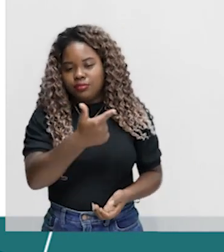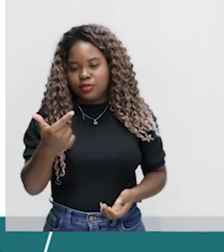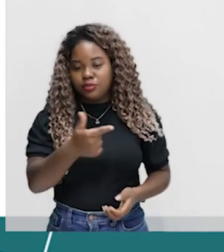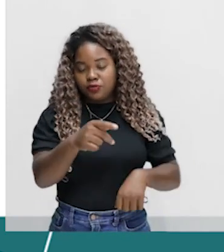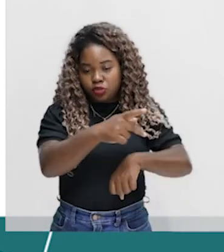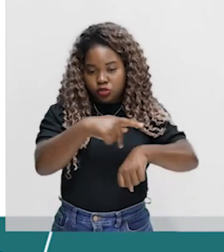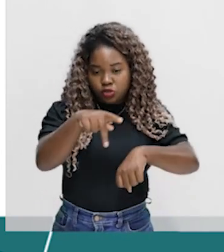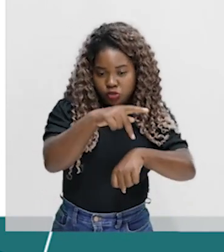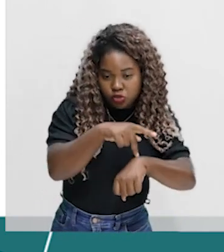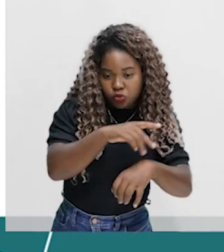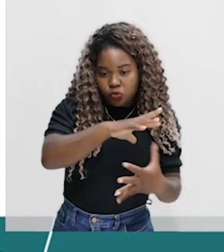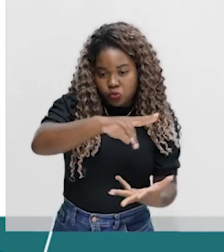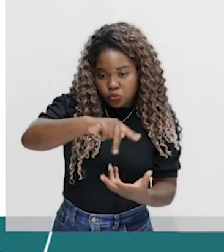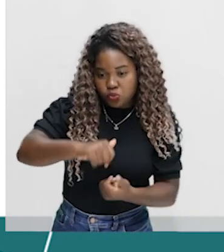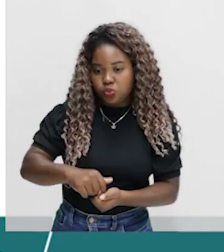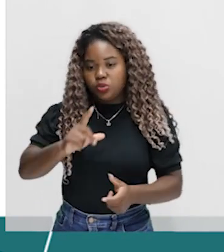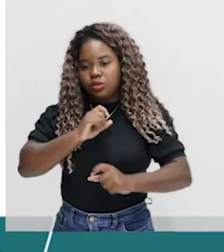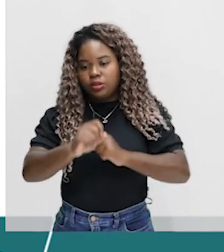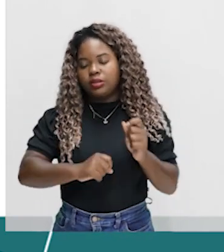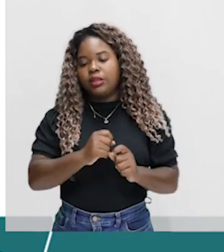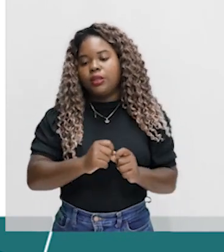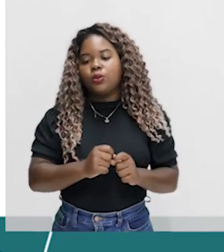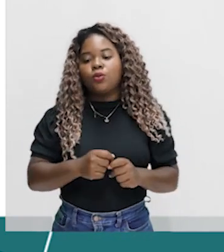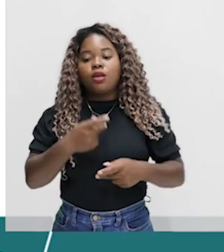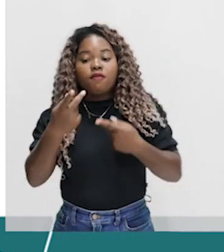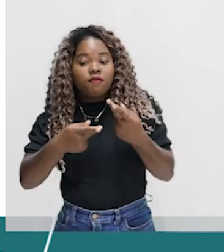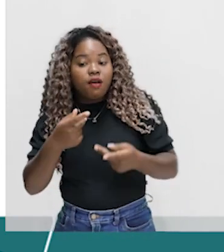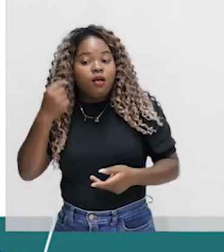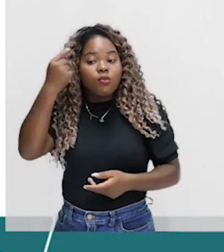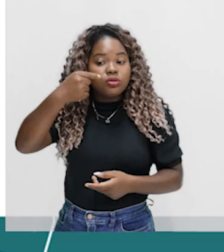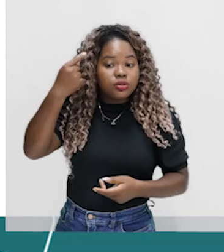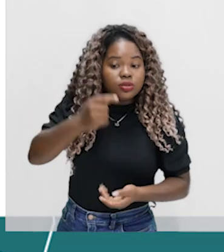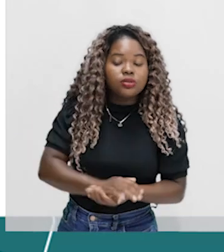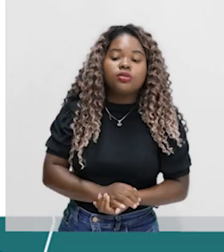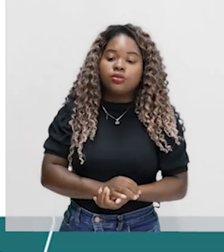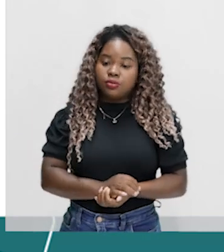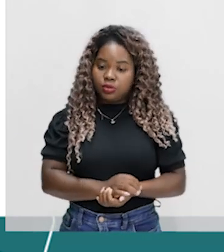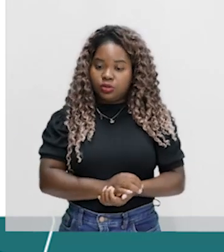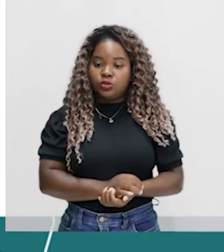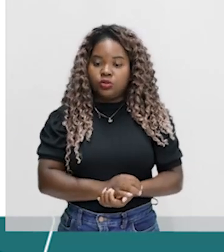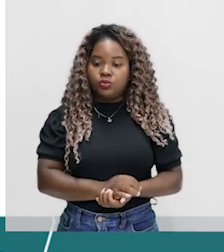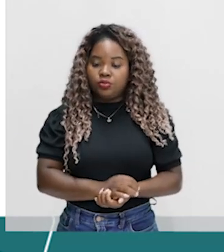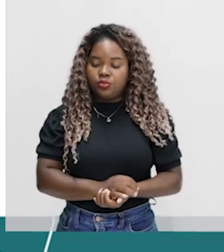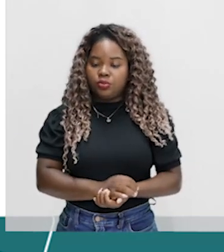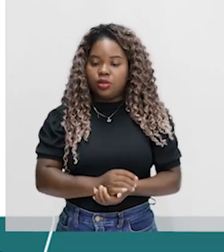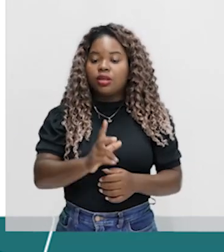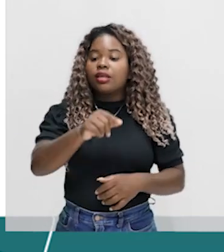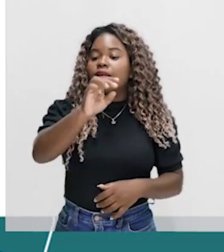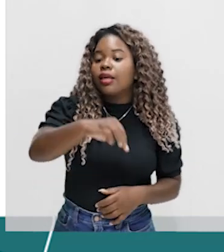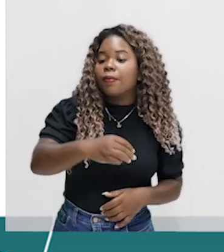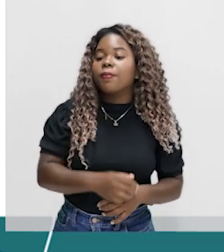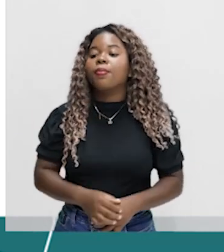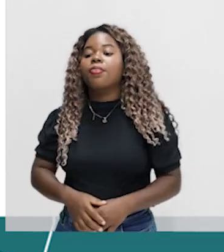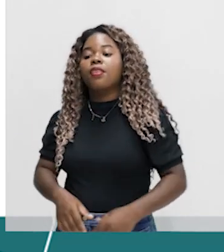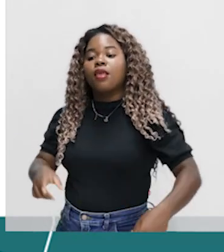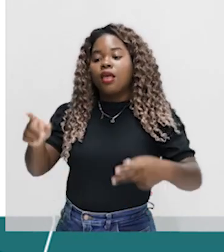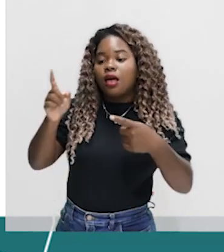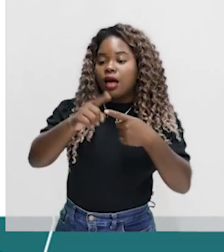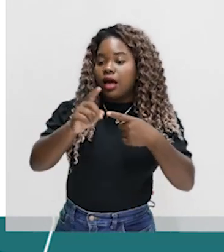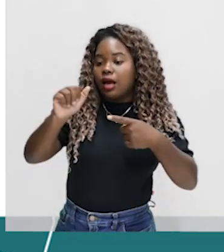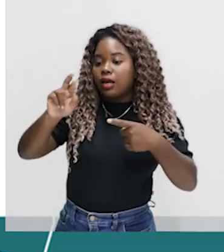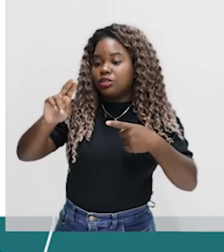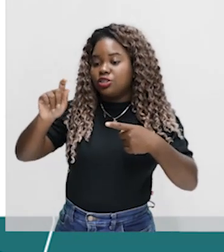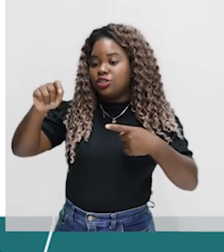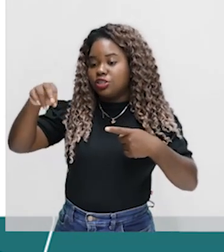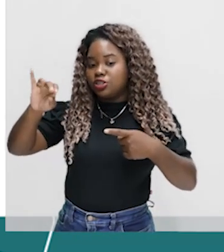22 países no mundo que falam espanhol como a língua oficial. Quem são esses países? Argentina,